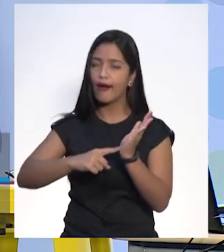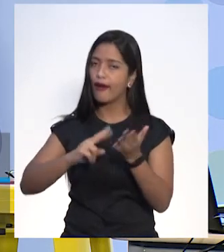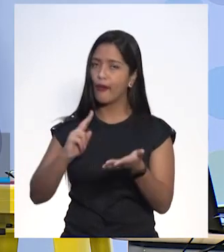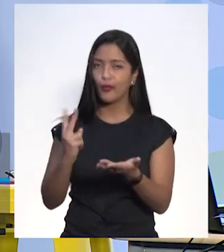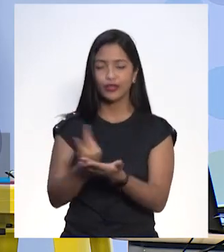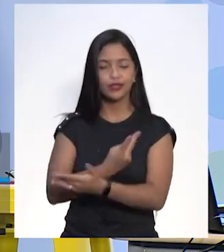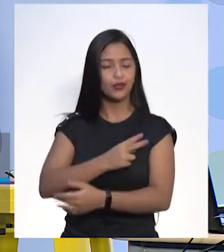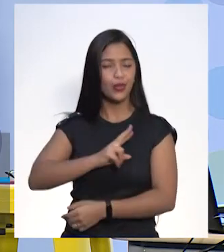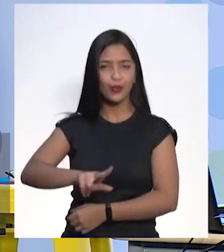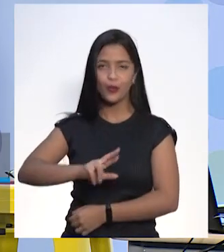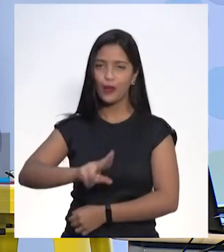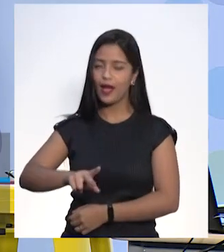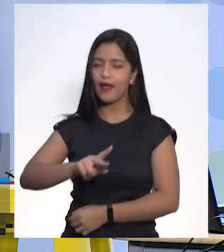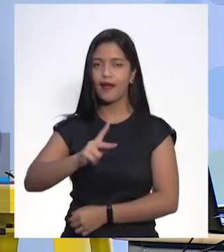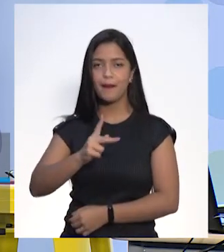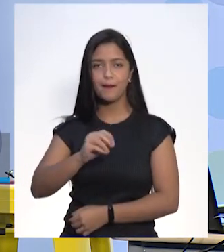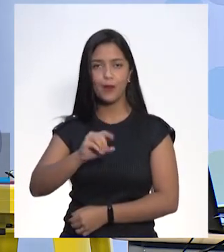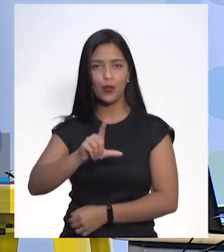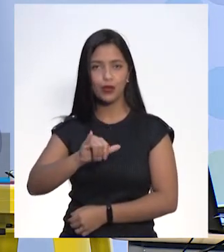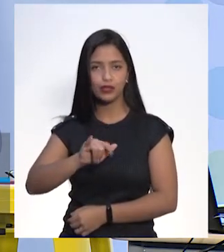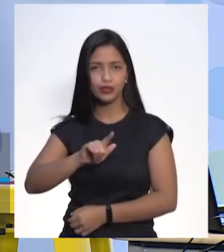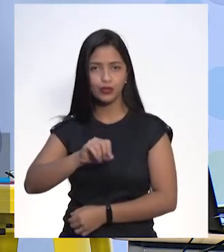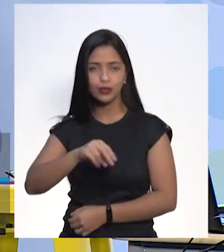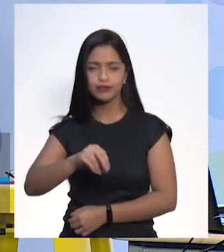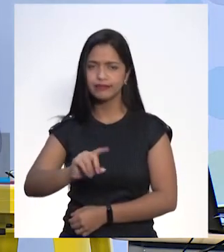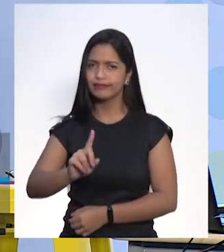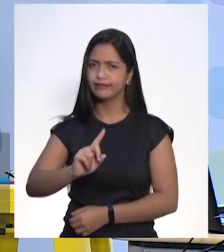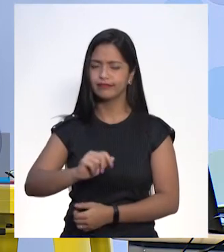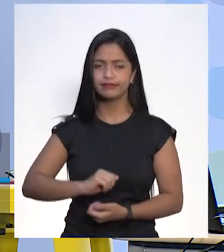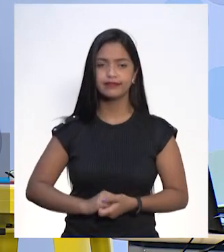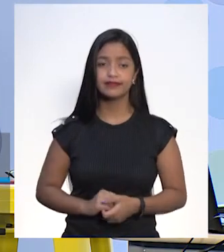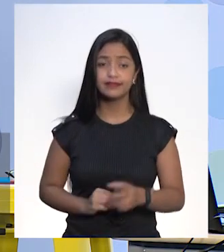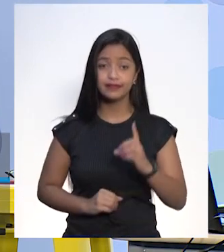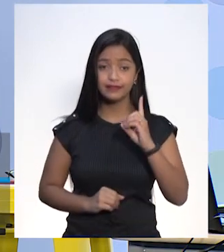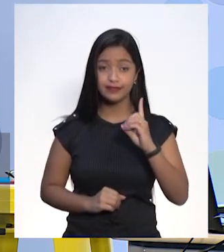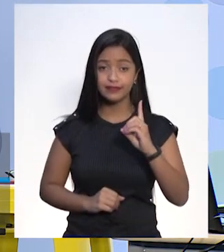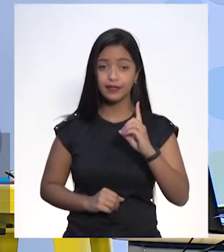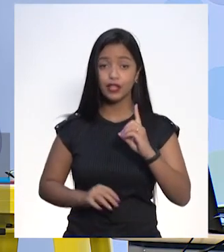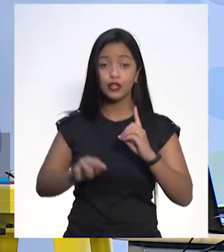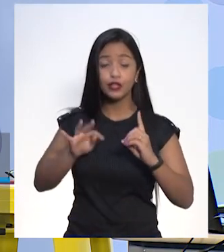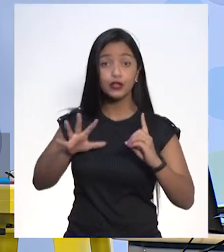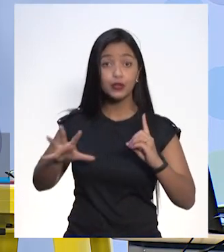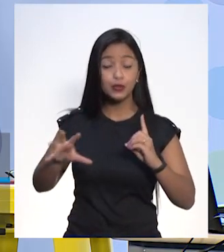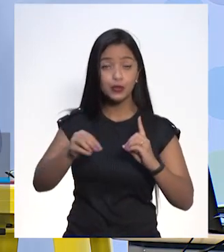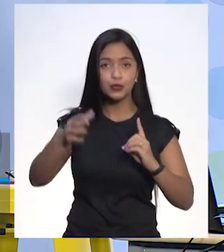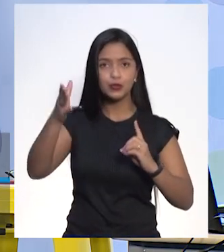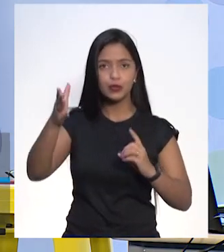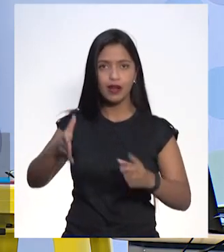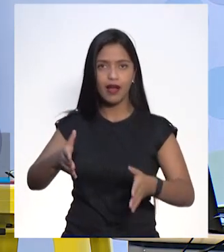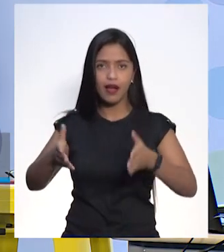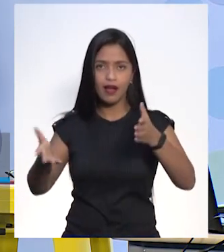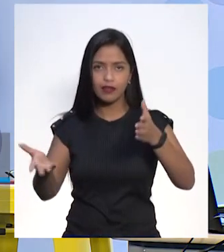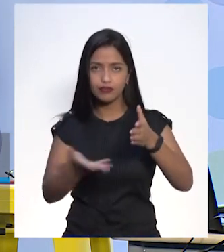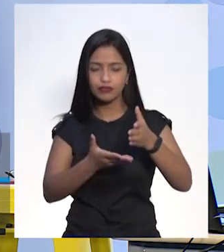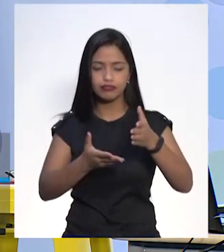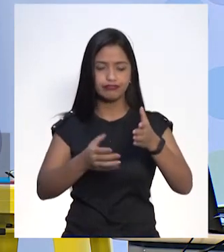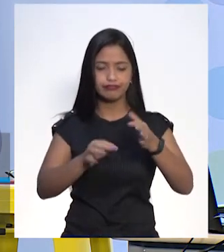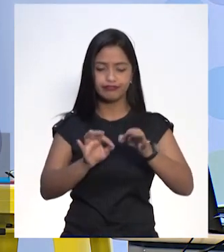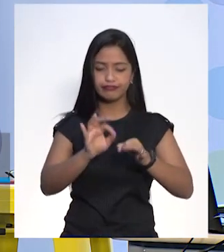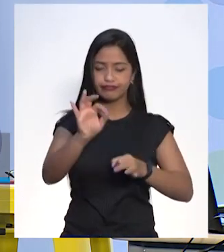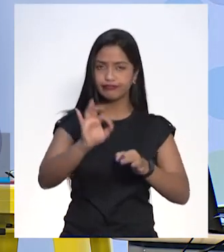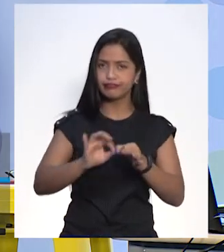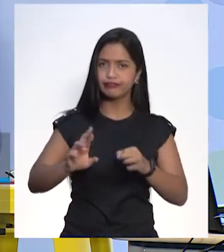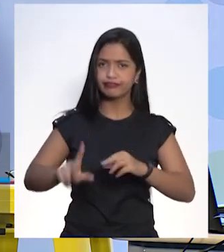ângulos obtusos e todos os lados têm medidas diferentes. Por isso, a figura não é um polígono. Ora, um polígono pode ter medidas diferentes dos lados, sem